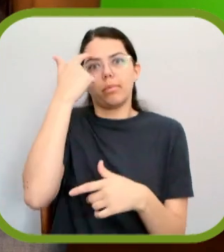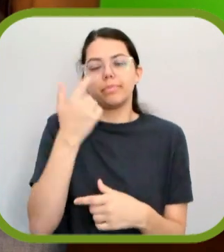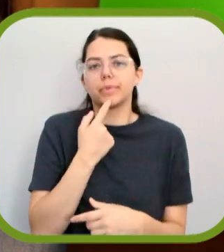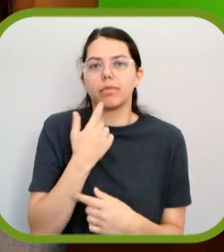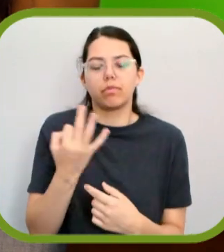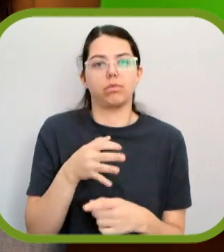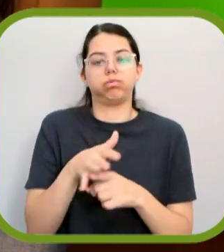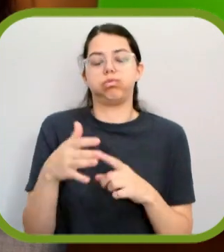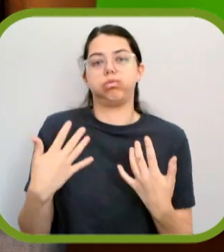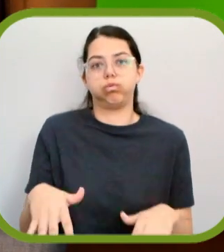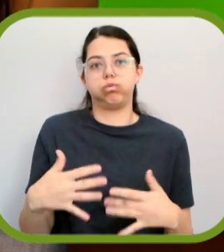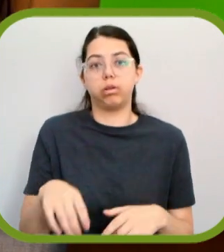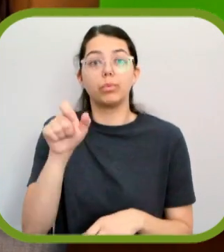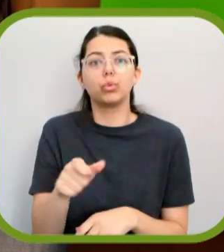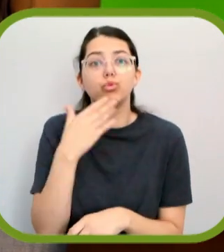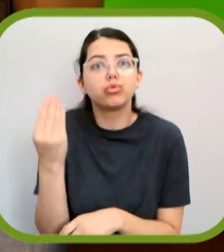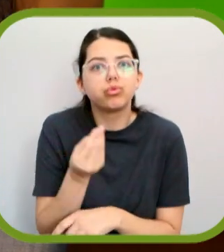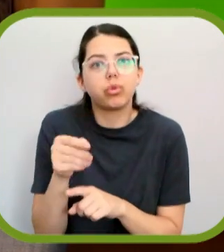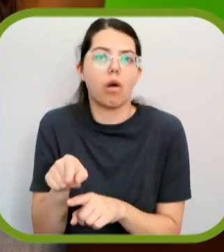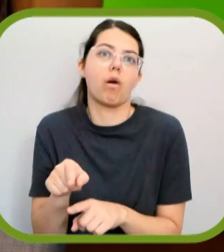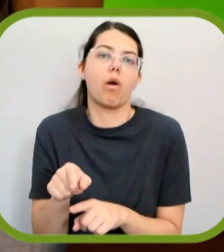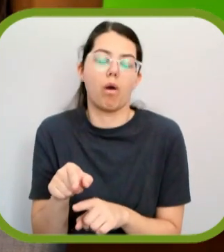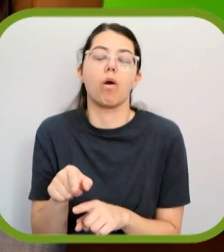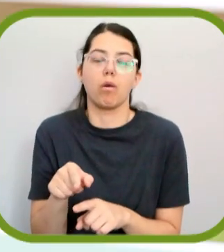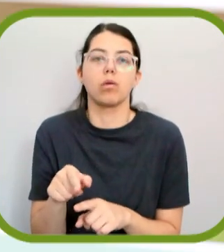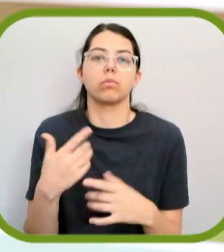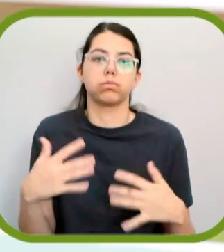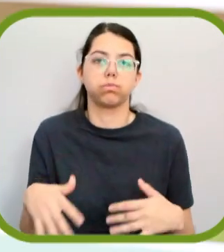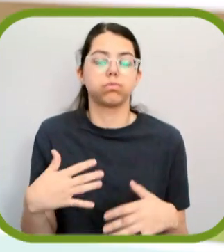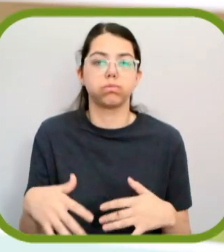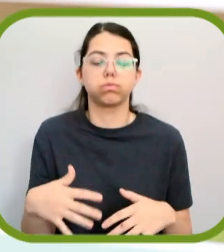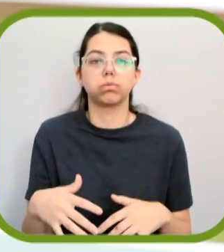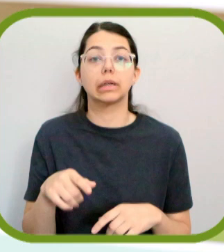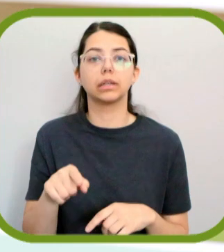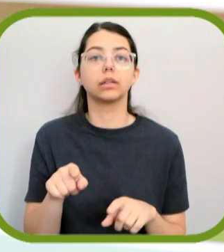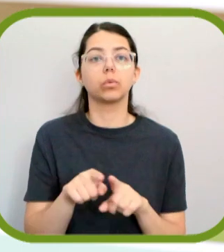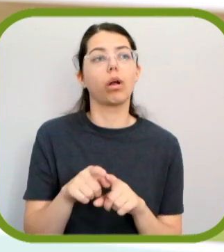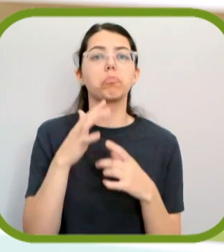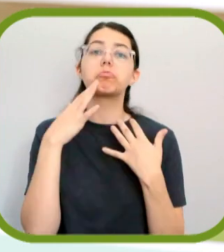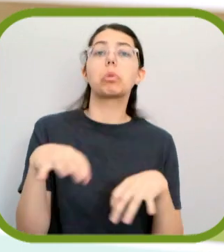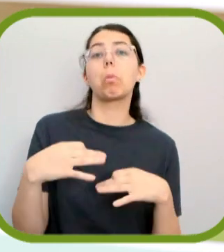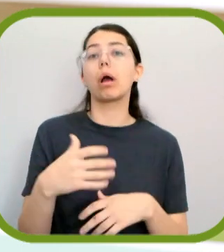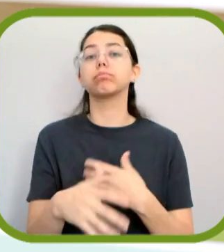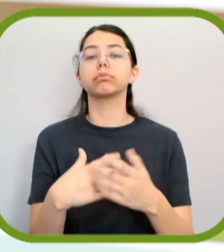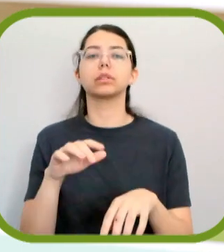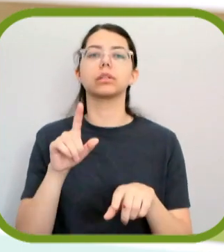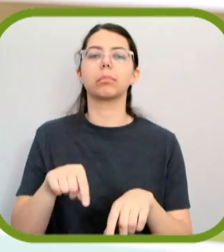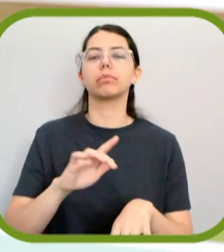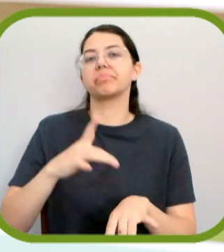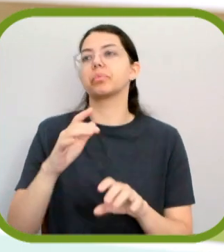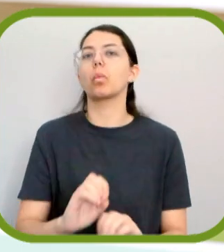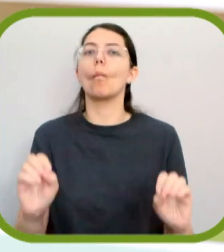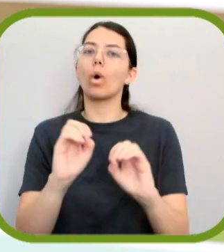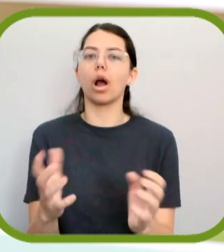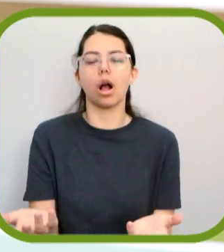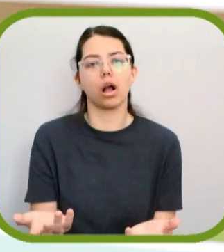pessoa consegue perceber o quanto isso é impactante, ainda para mais numa pessoa tão jovem. E eu acho que há não só essa normalização, como